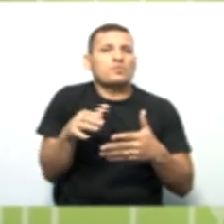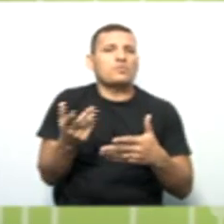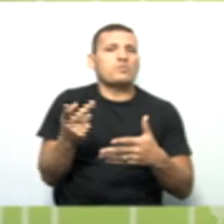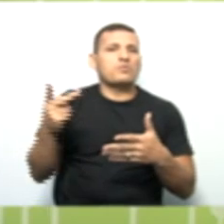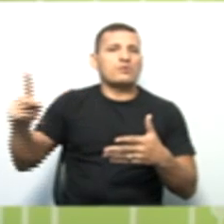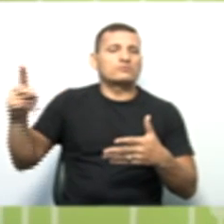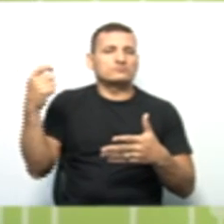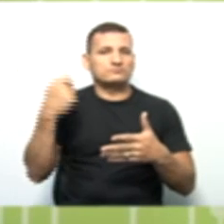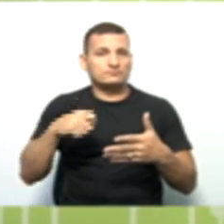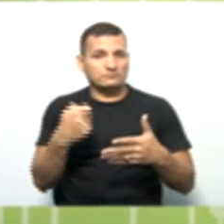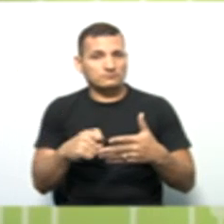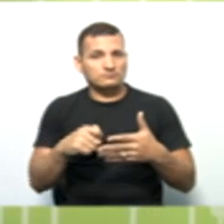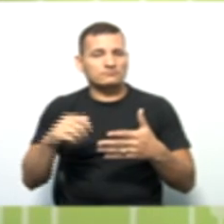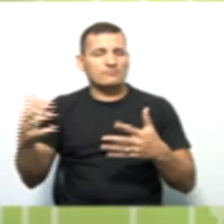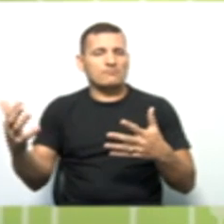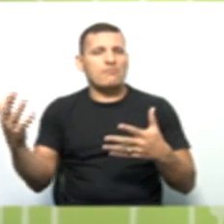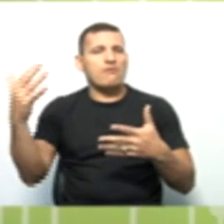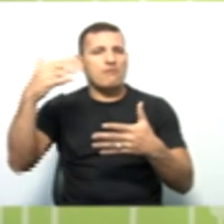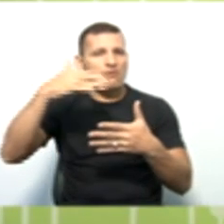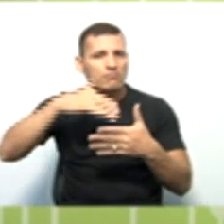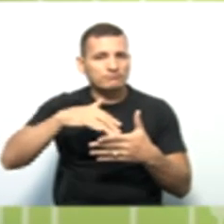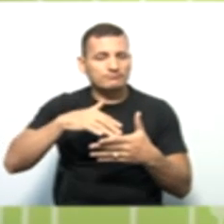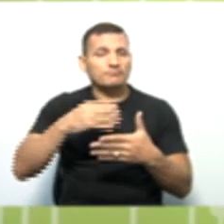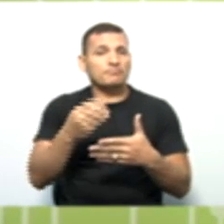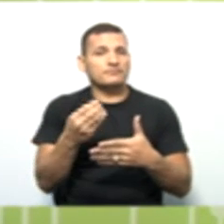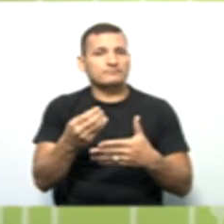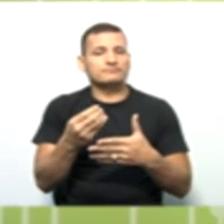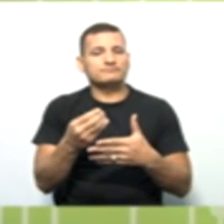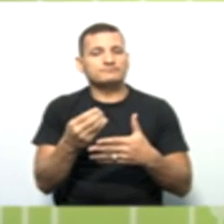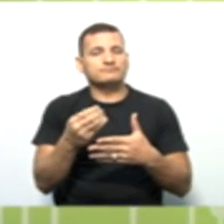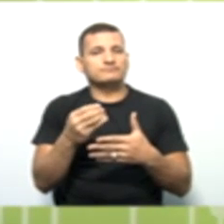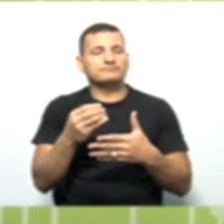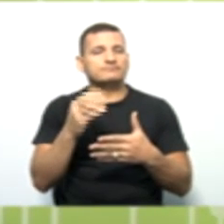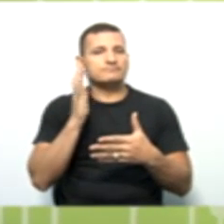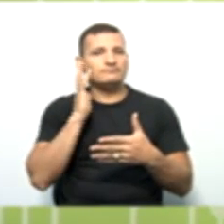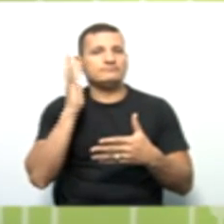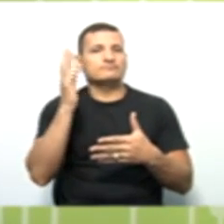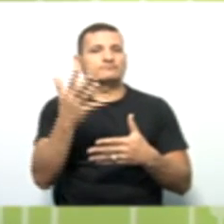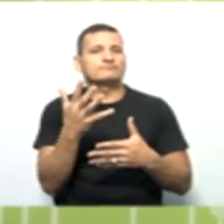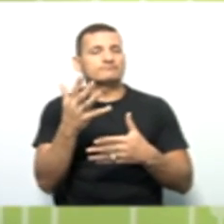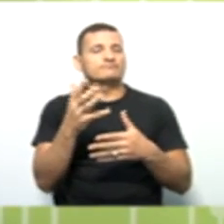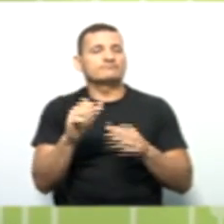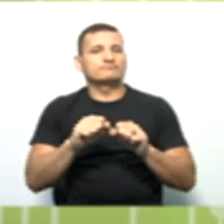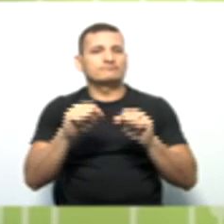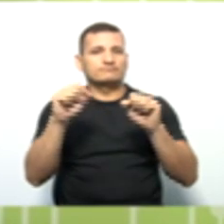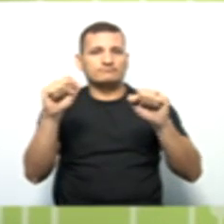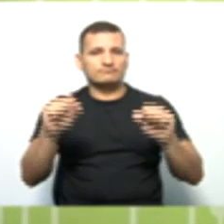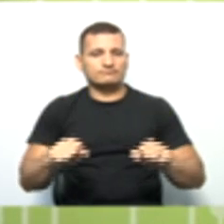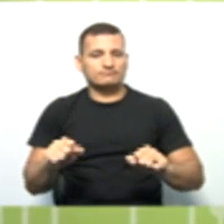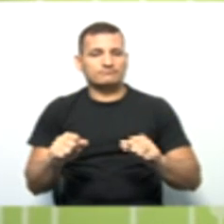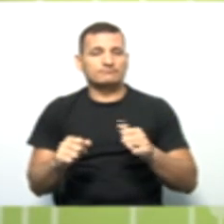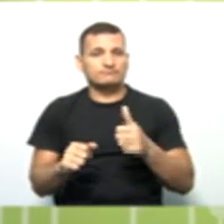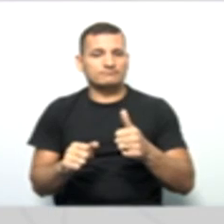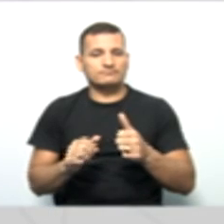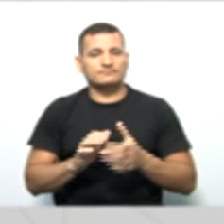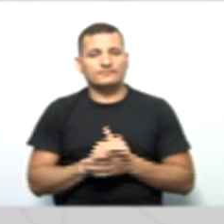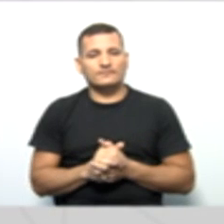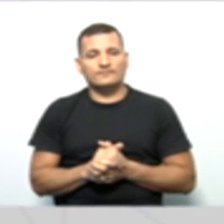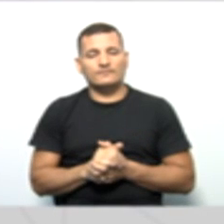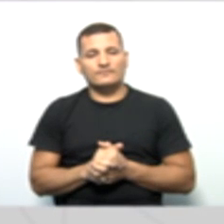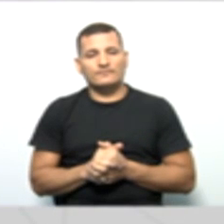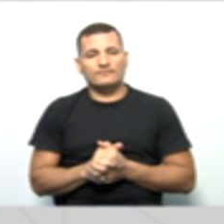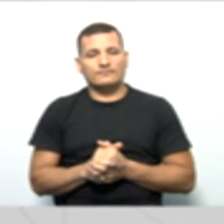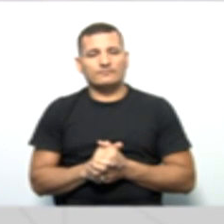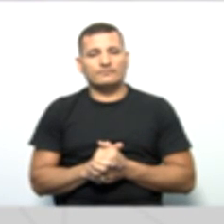não é isso? Aí a gente vai juntar tudo isso para quê? Para chegar nessa solução que é o nosso software. Beleza, gente? Olha só,